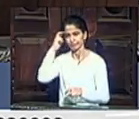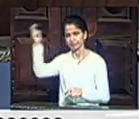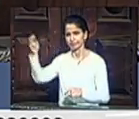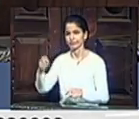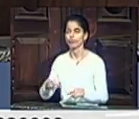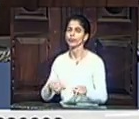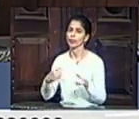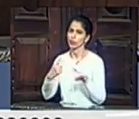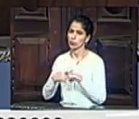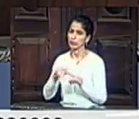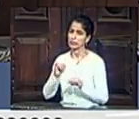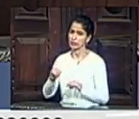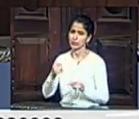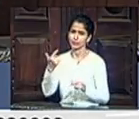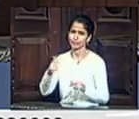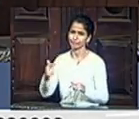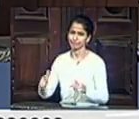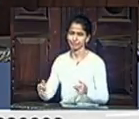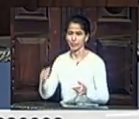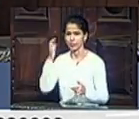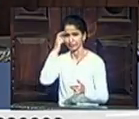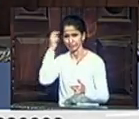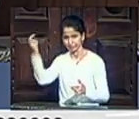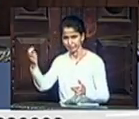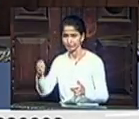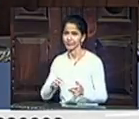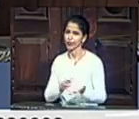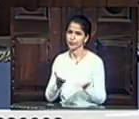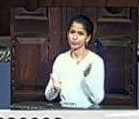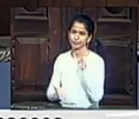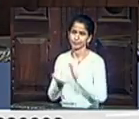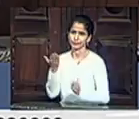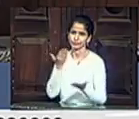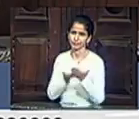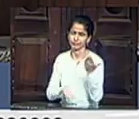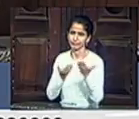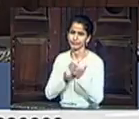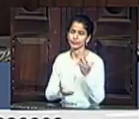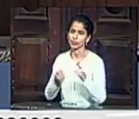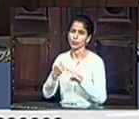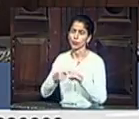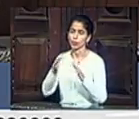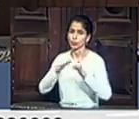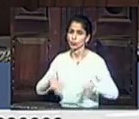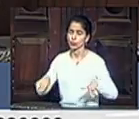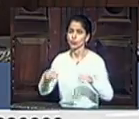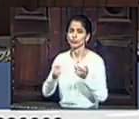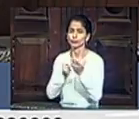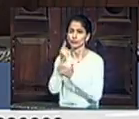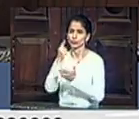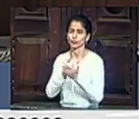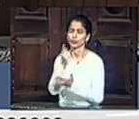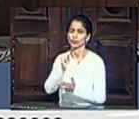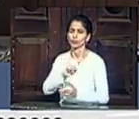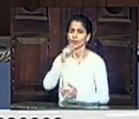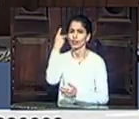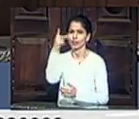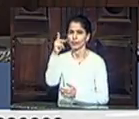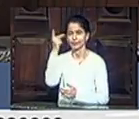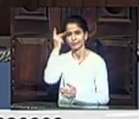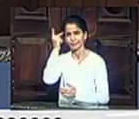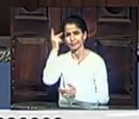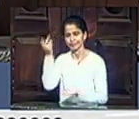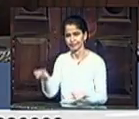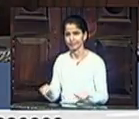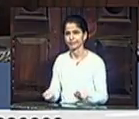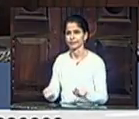tiro no pé, porque todos os insumos de refrigerante vêm de São Paulo. Todos vêm de São Paulo.